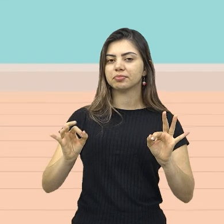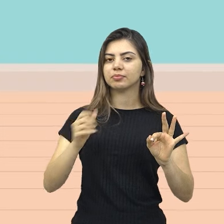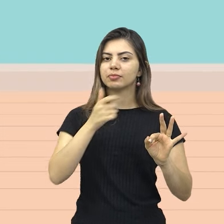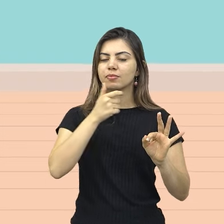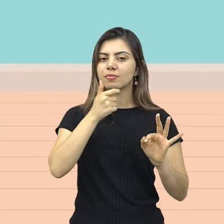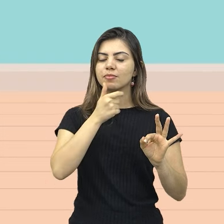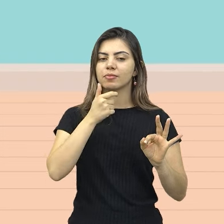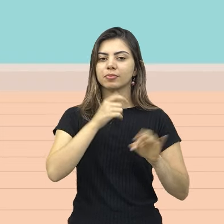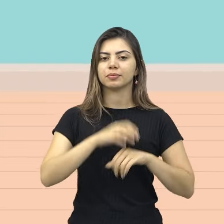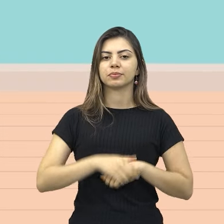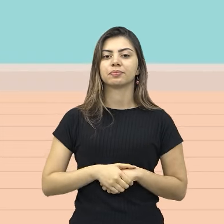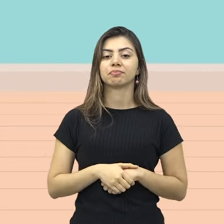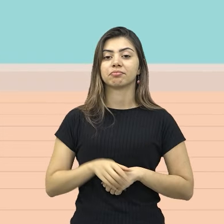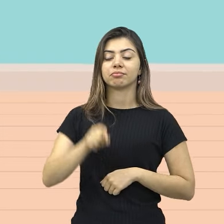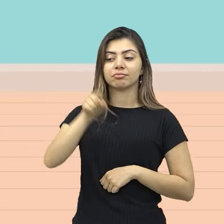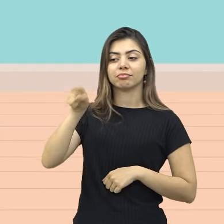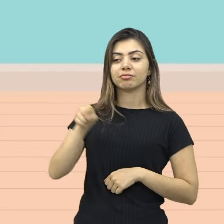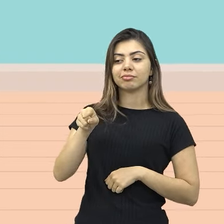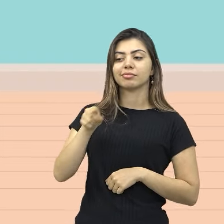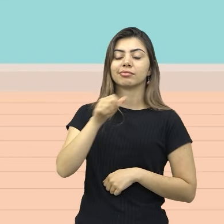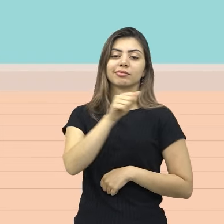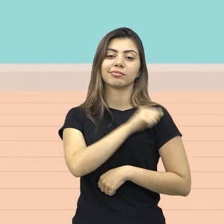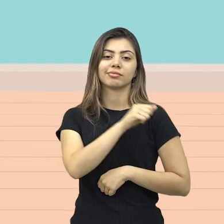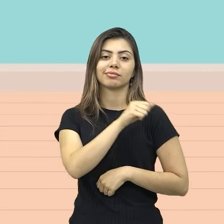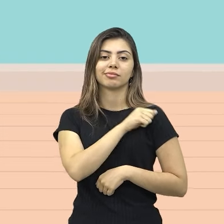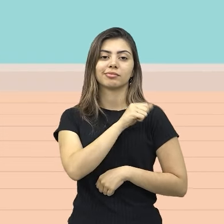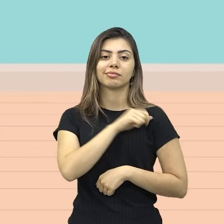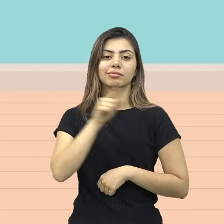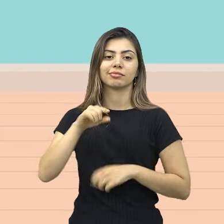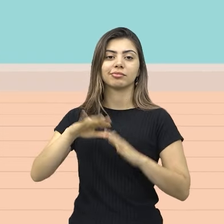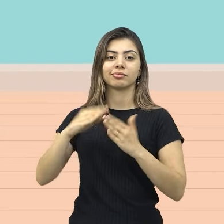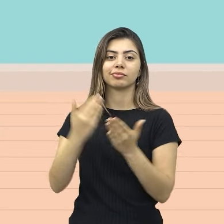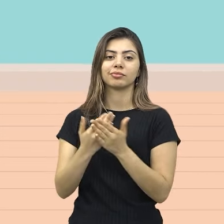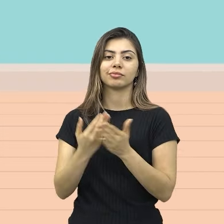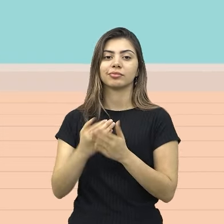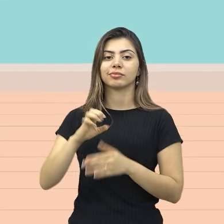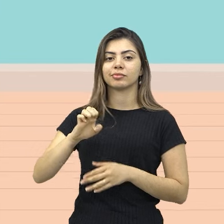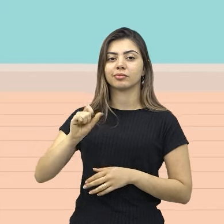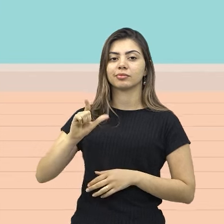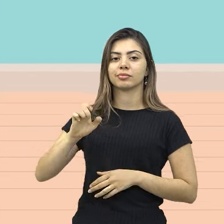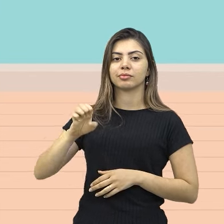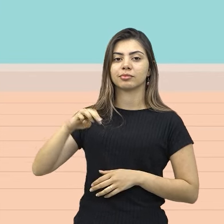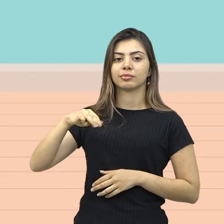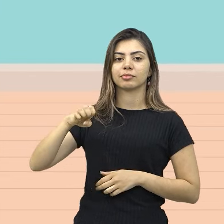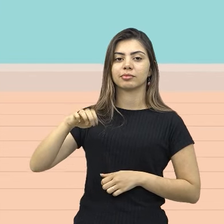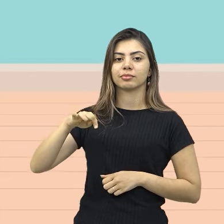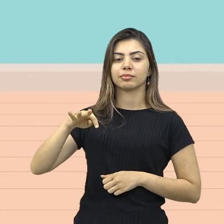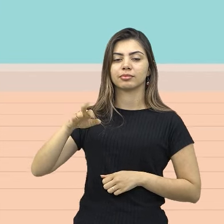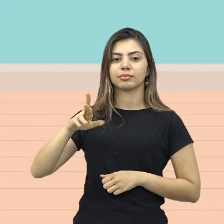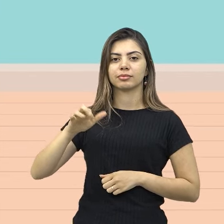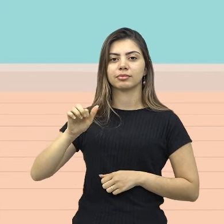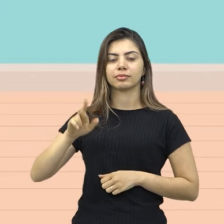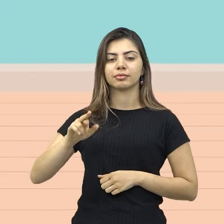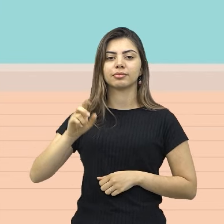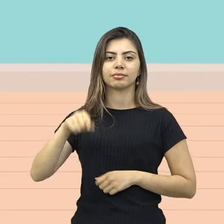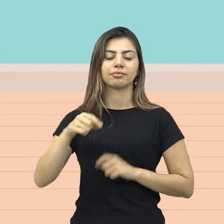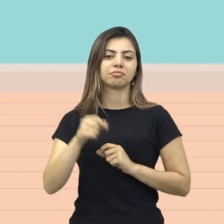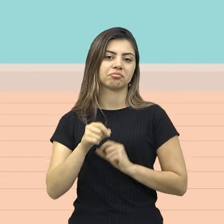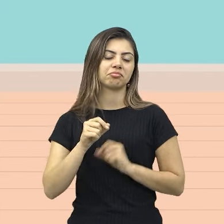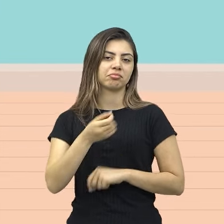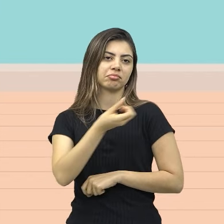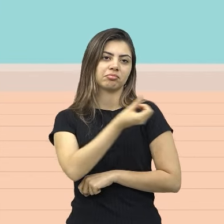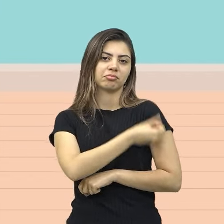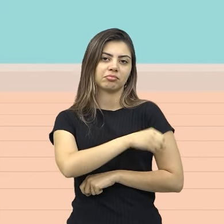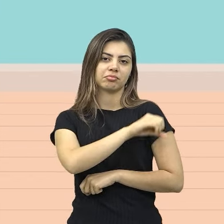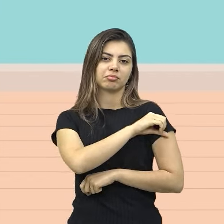school. Então, aqueles estudantes são da escola elementar, não é? Do ensino fundamental, que seria o nosso aqui. Those,